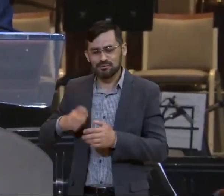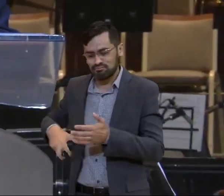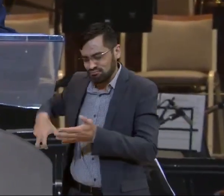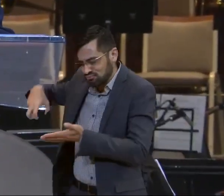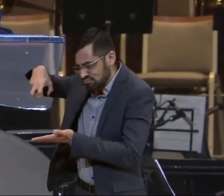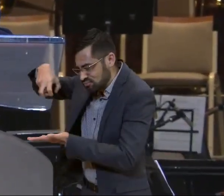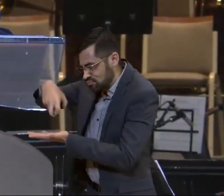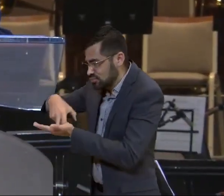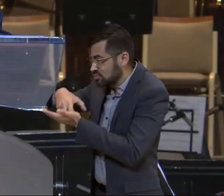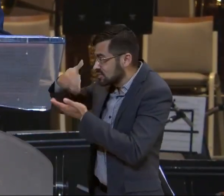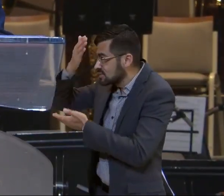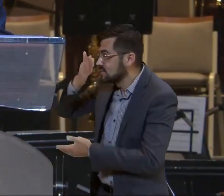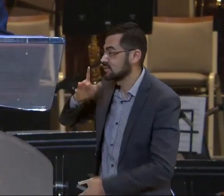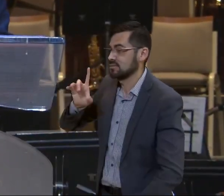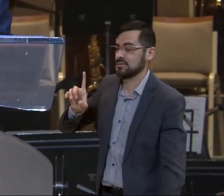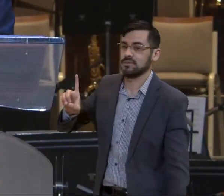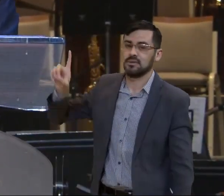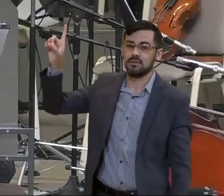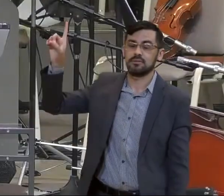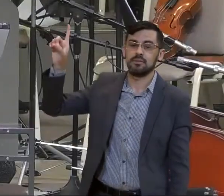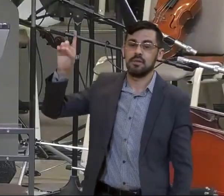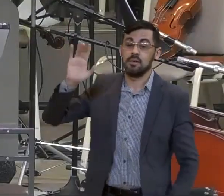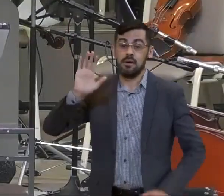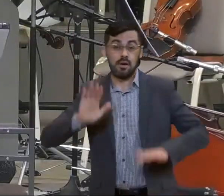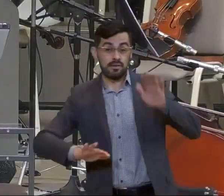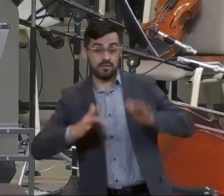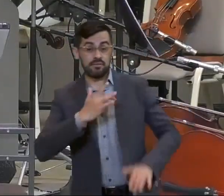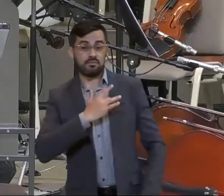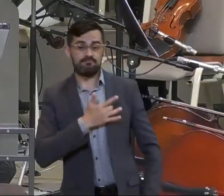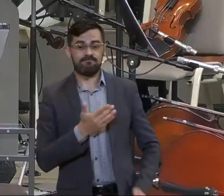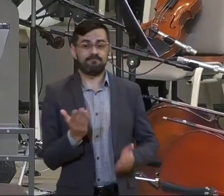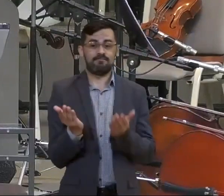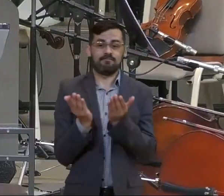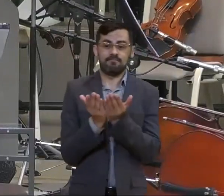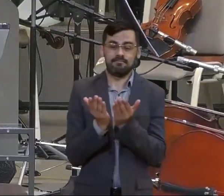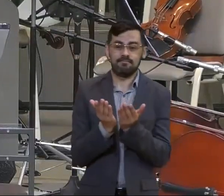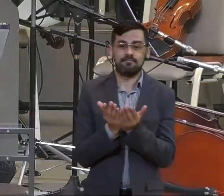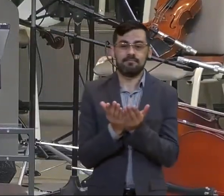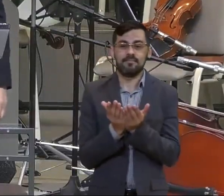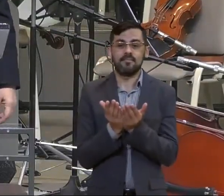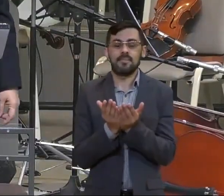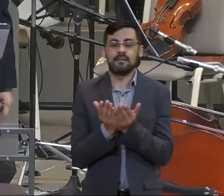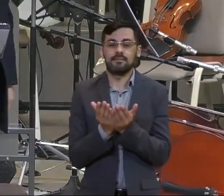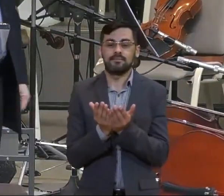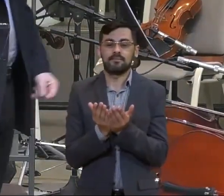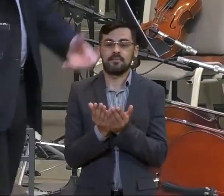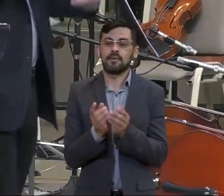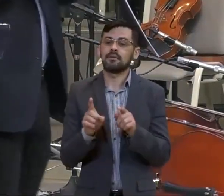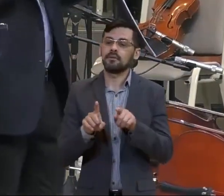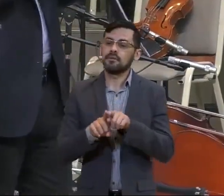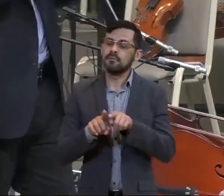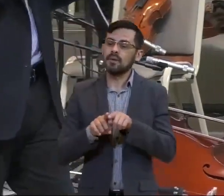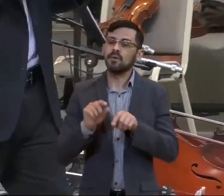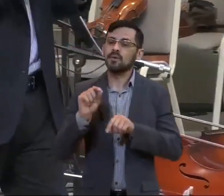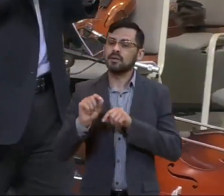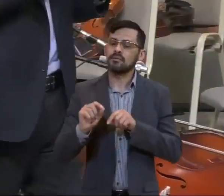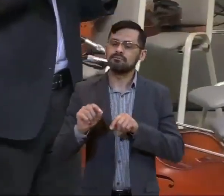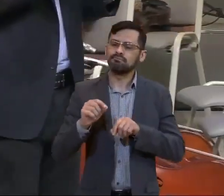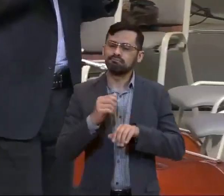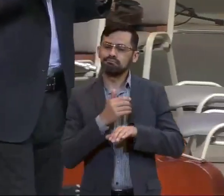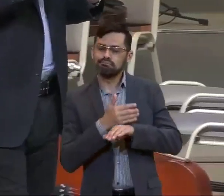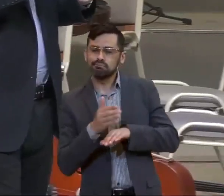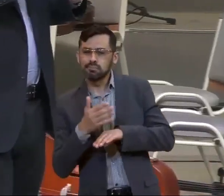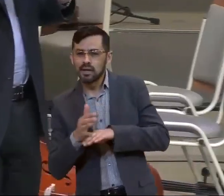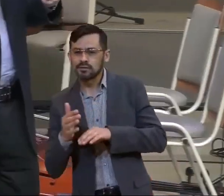dele. Às vezes piedade cristã são movimentos da alma